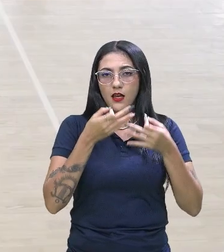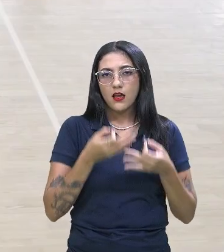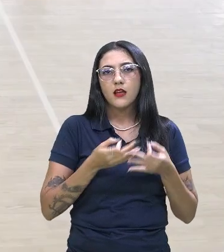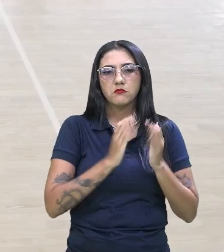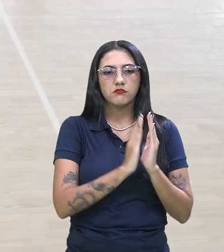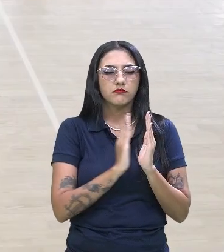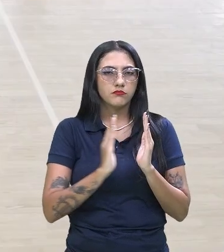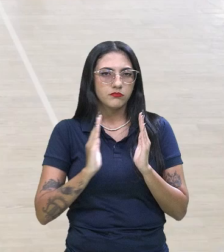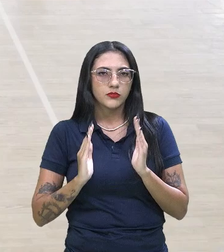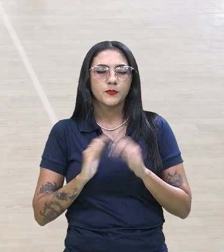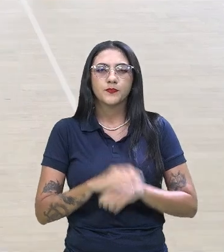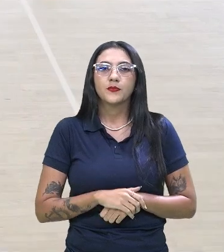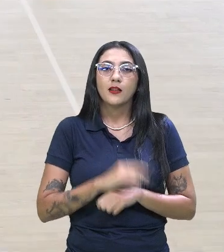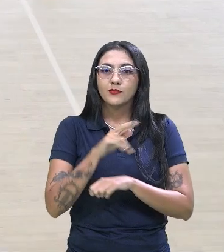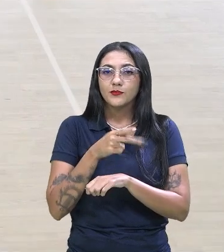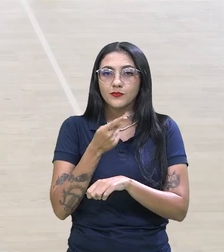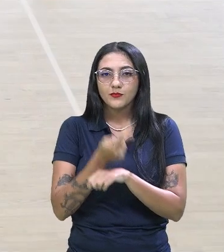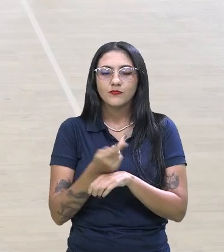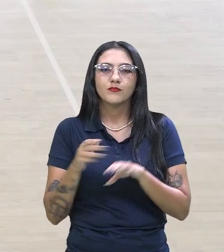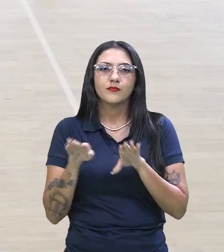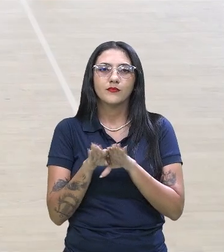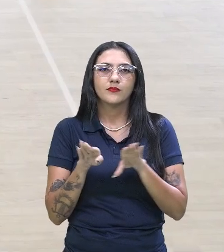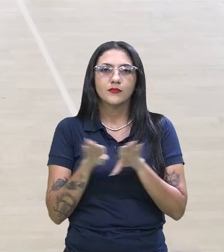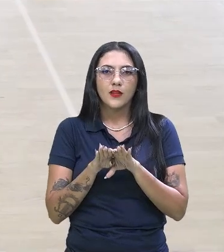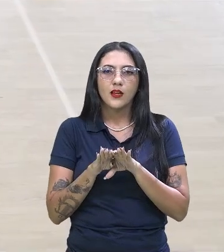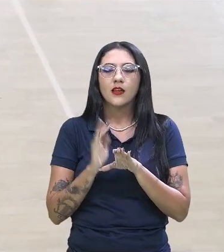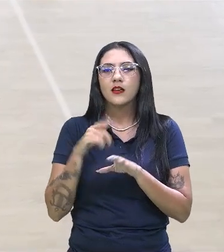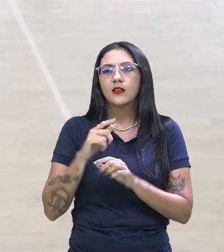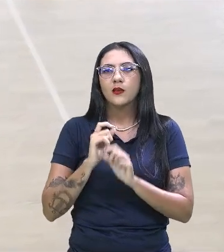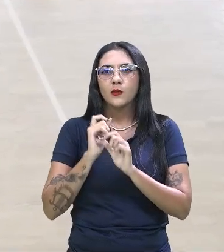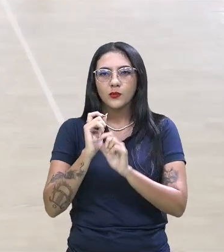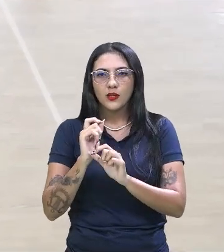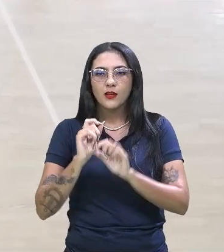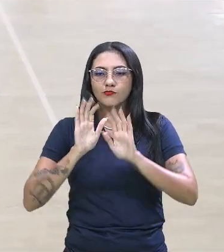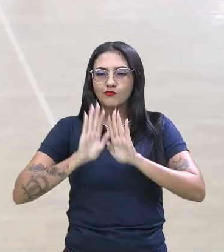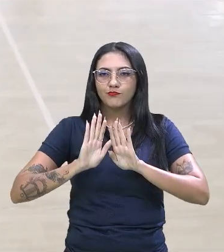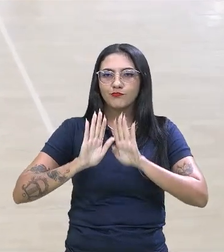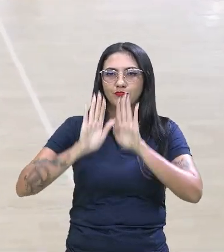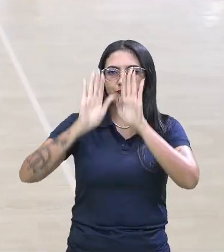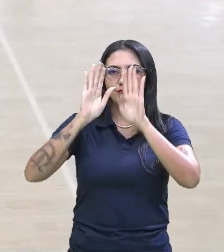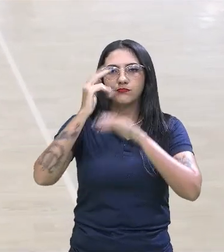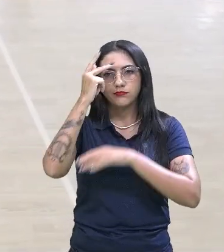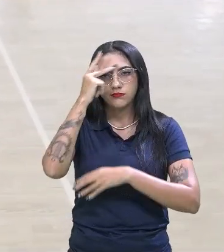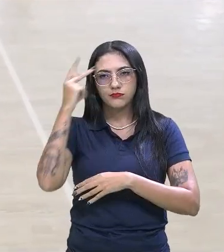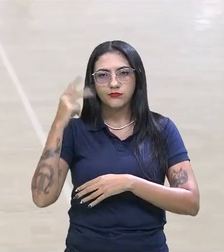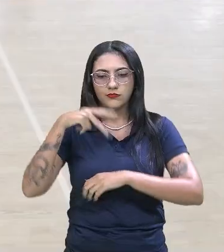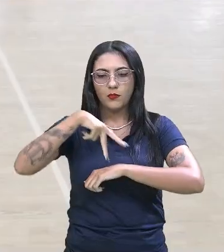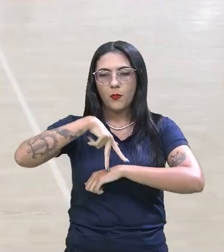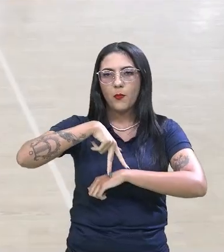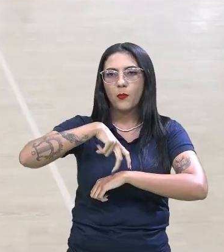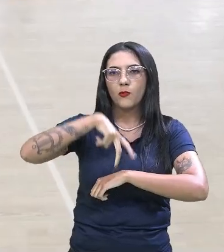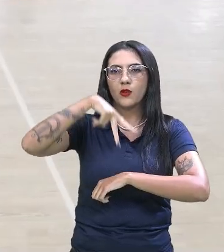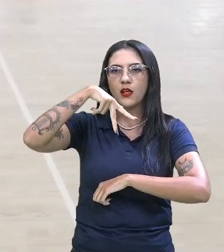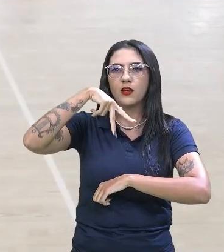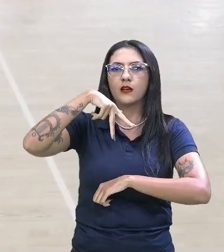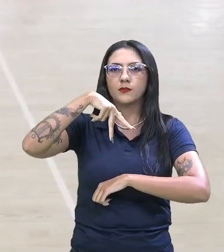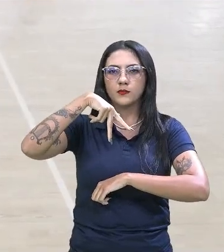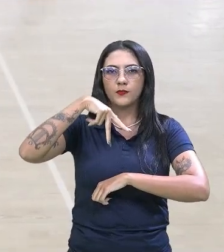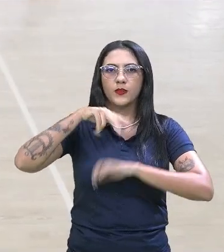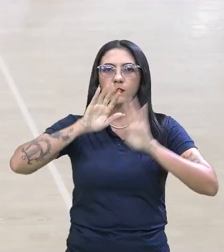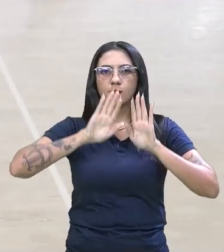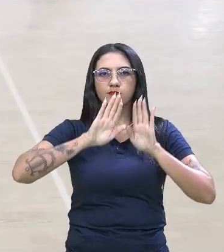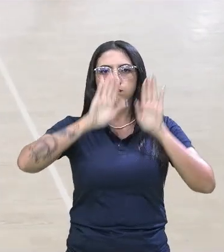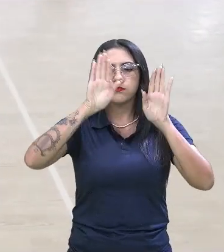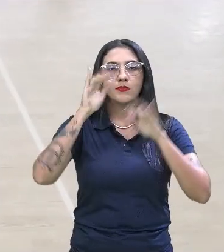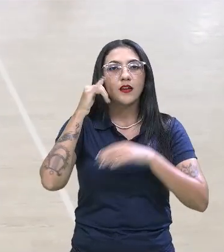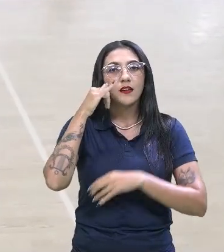também a defesa, que acontece após um ataque, quando o bloqueio não funciona. A